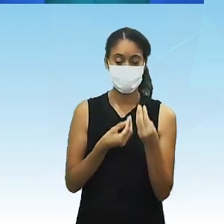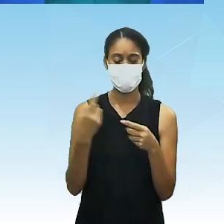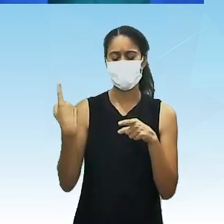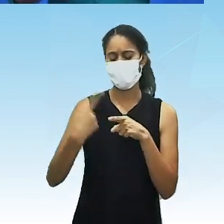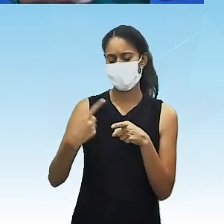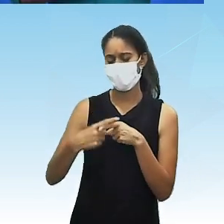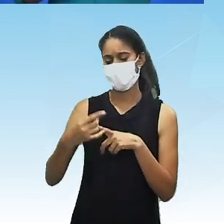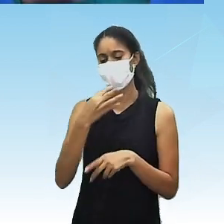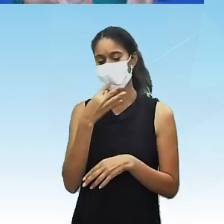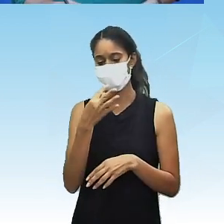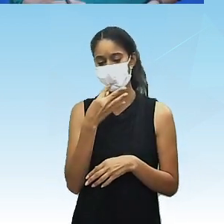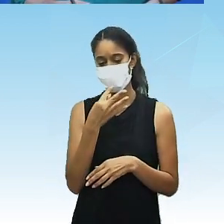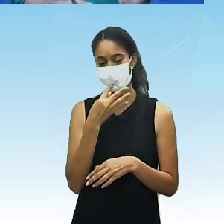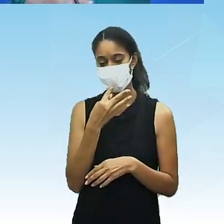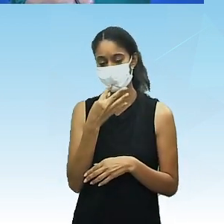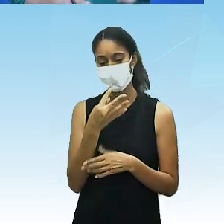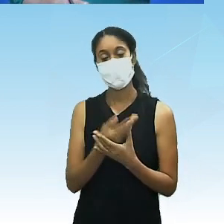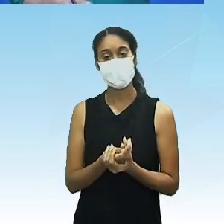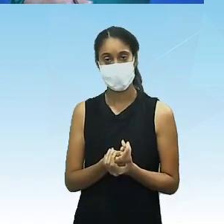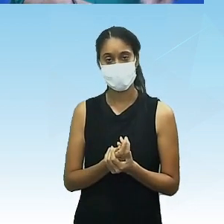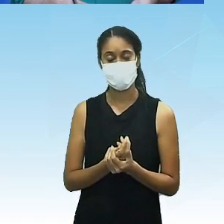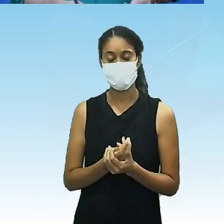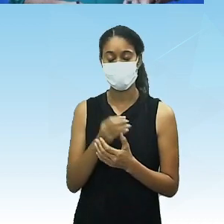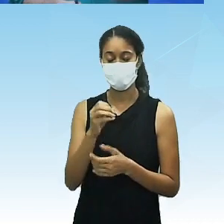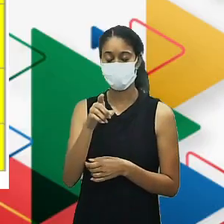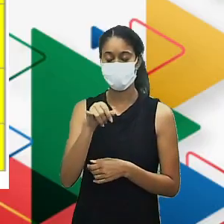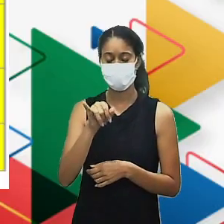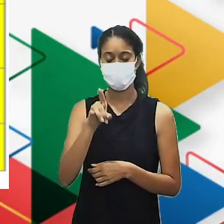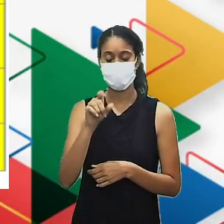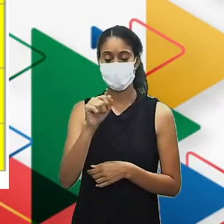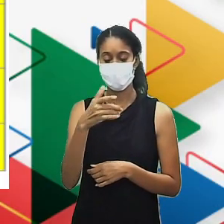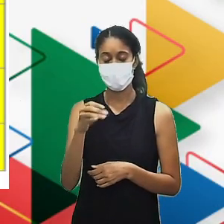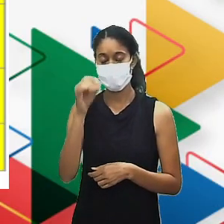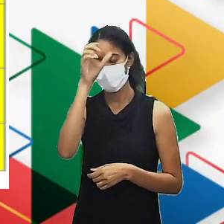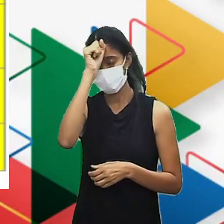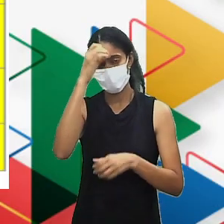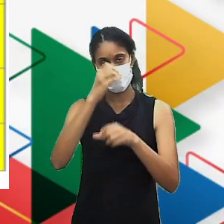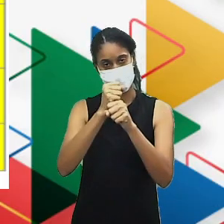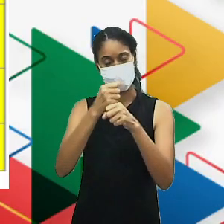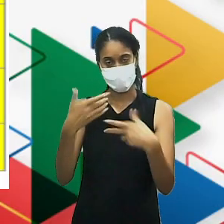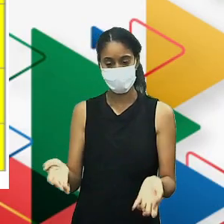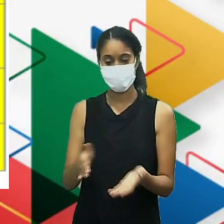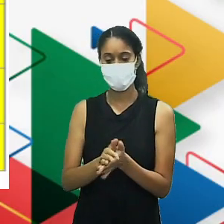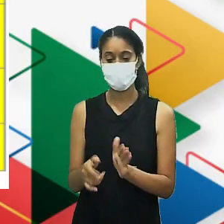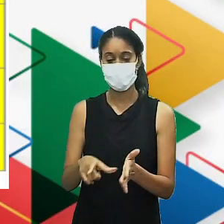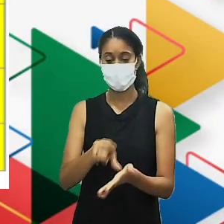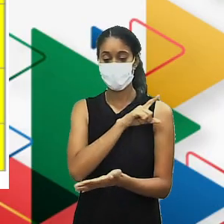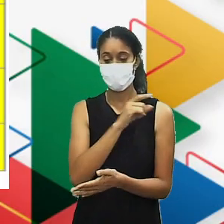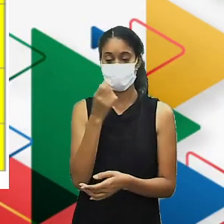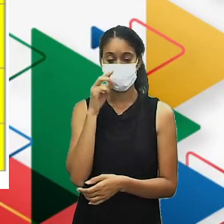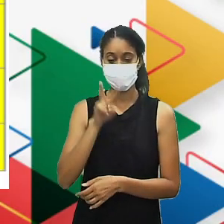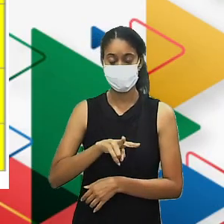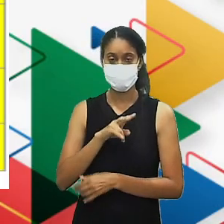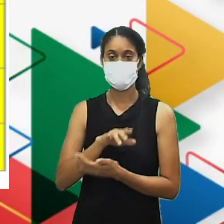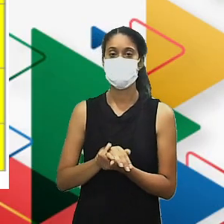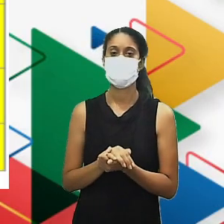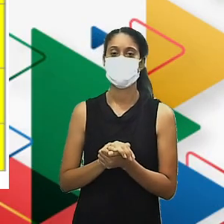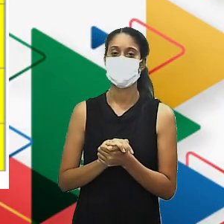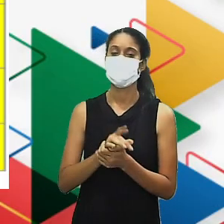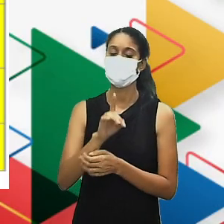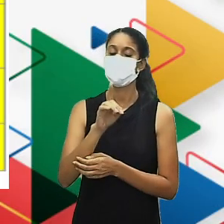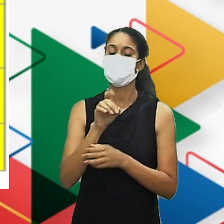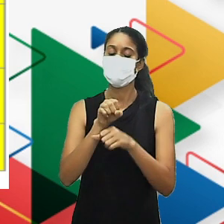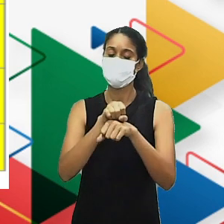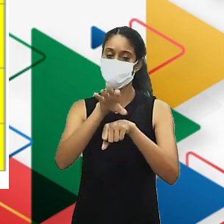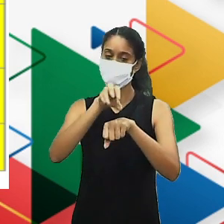que conhecer os meios de oxidação. E a gente vai aprender a calcular, né? Só que antes disso, eu vou te mostrar essa distribuição de inox